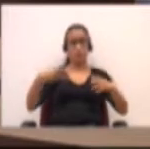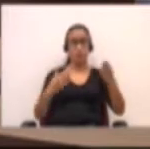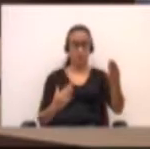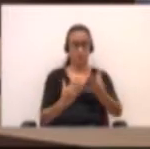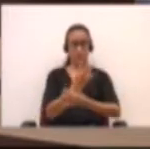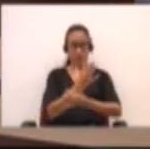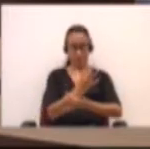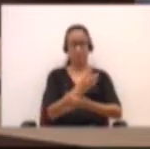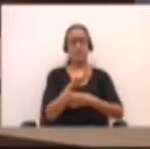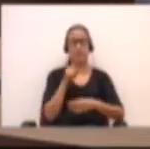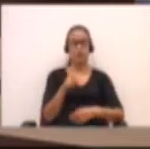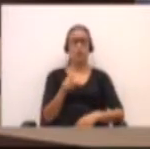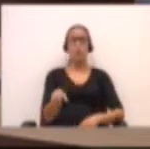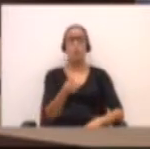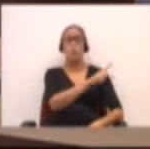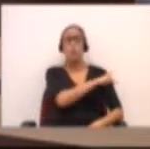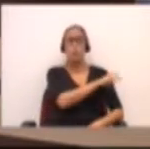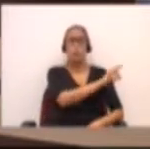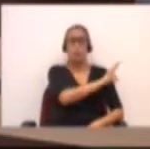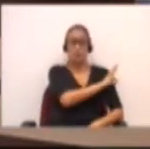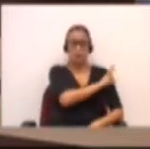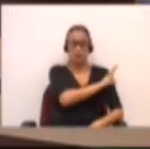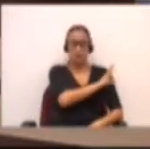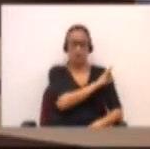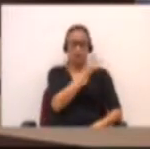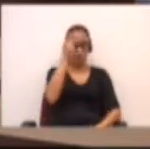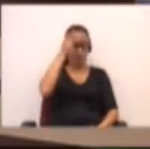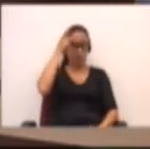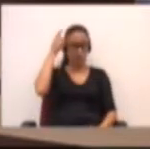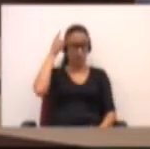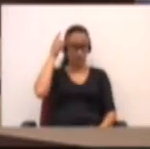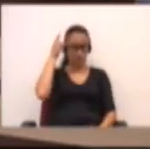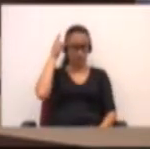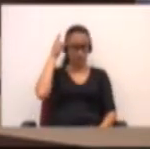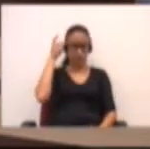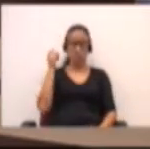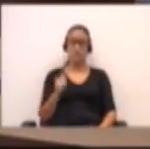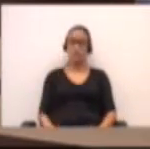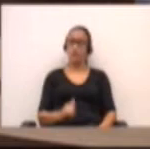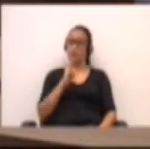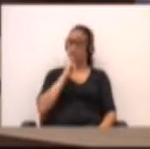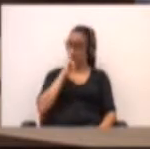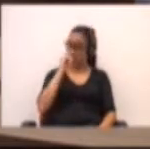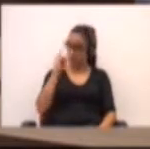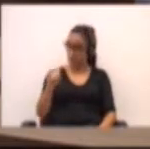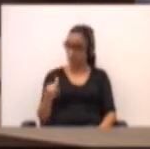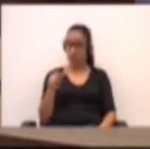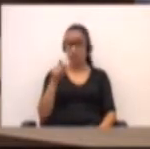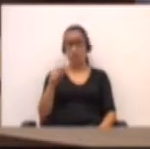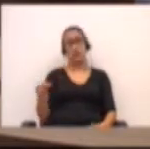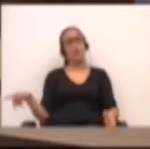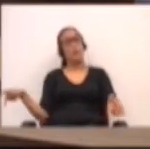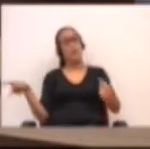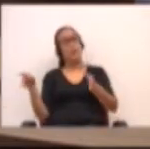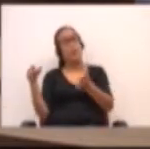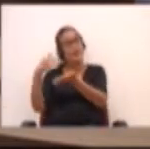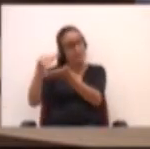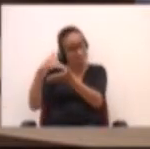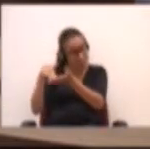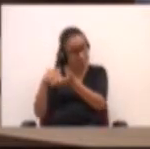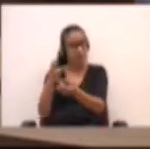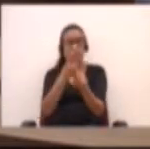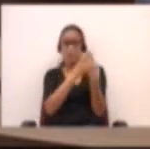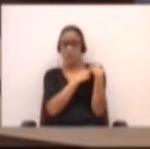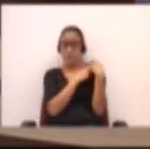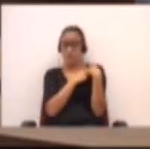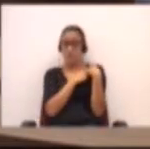prefeito municipal de Limeira, Paulo César Junqueira Radiche, para que, através do setor competente, informe essa casa